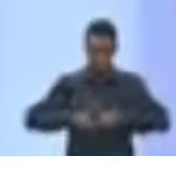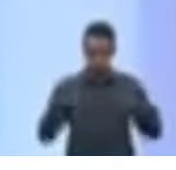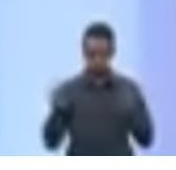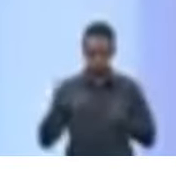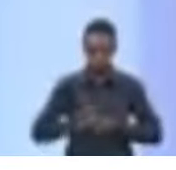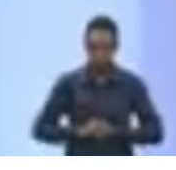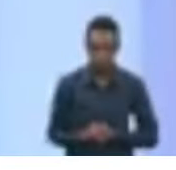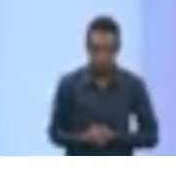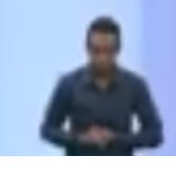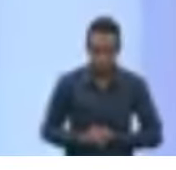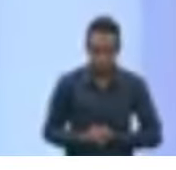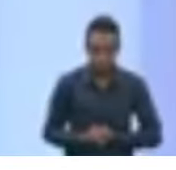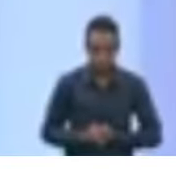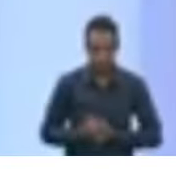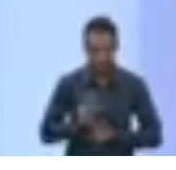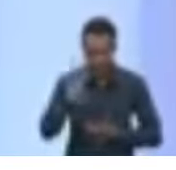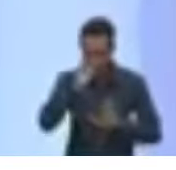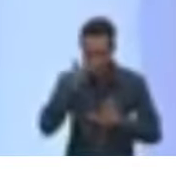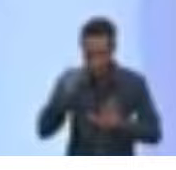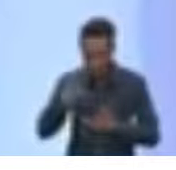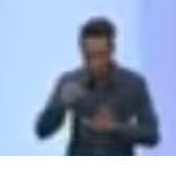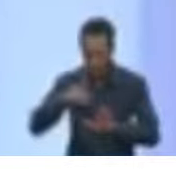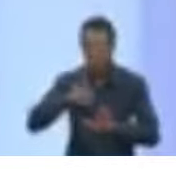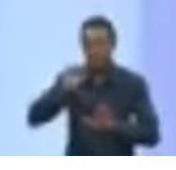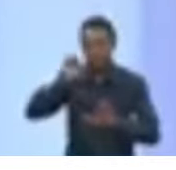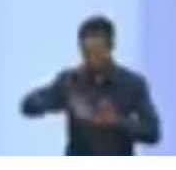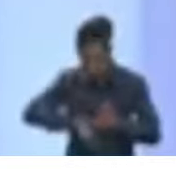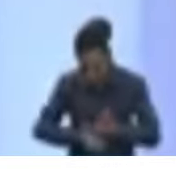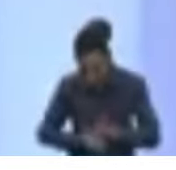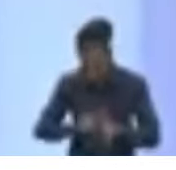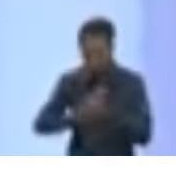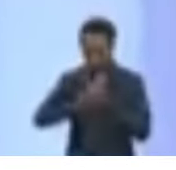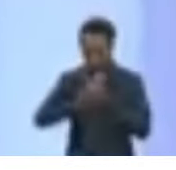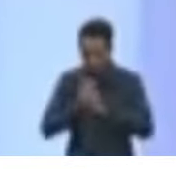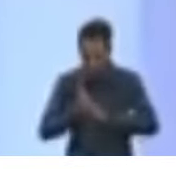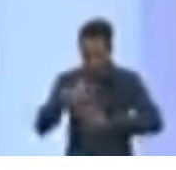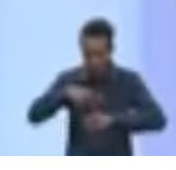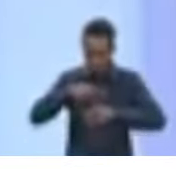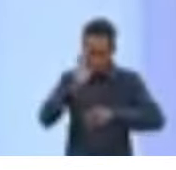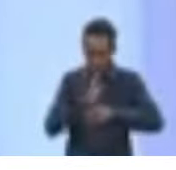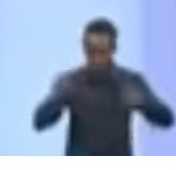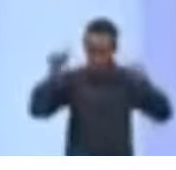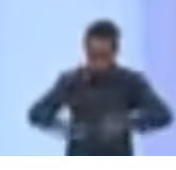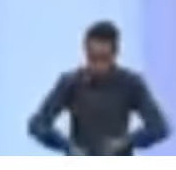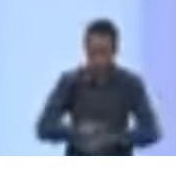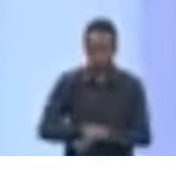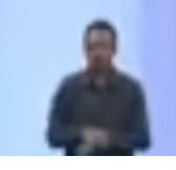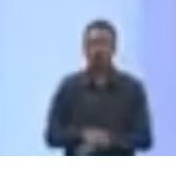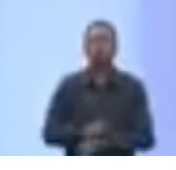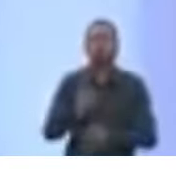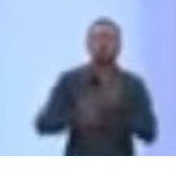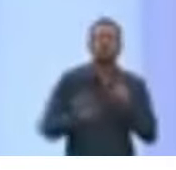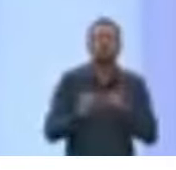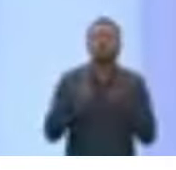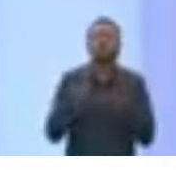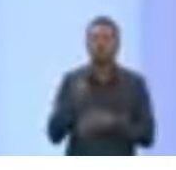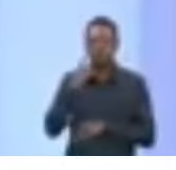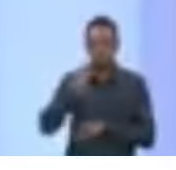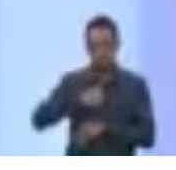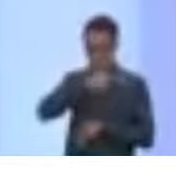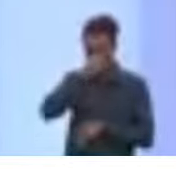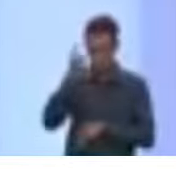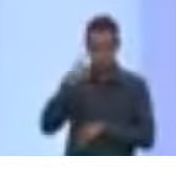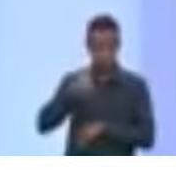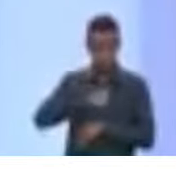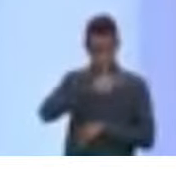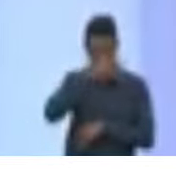Bom, não preciso aqui relembrar que o PT sim quebrou o país. A esquerda quebrou o país. Agora vamos falar um pouquinho do que eu vou fazer com a prefeita de São Paulo. Eu